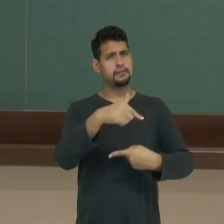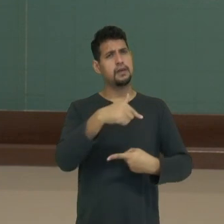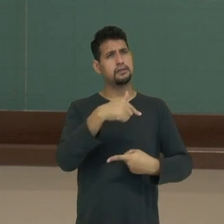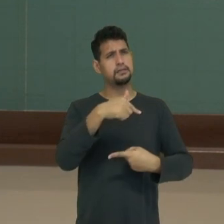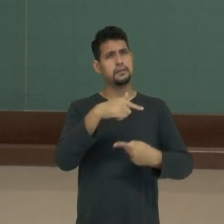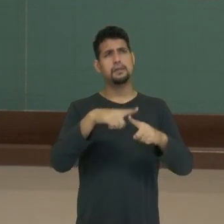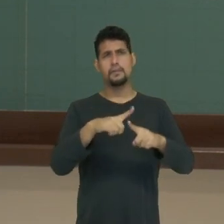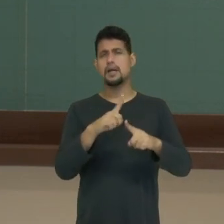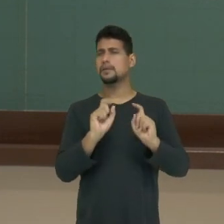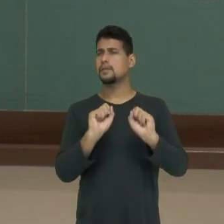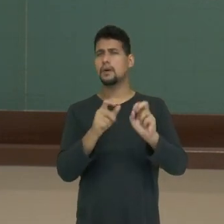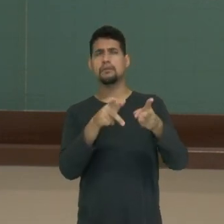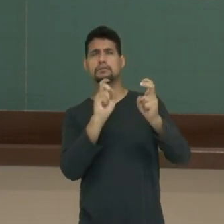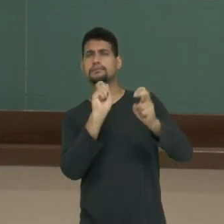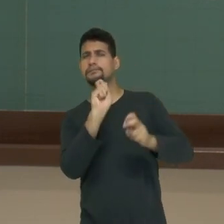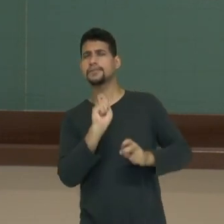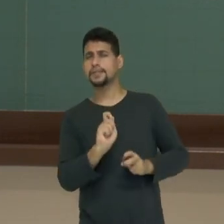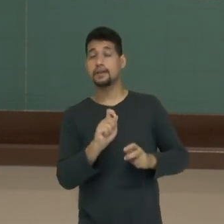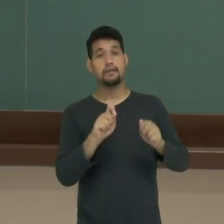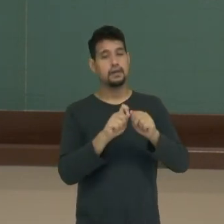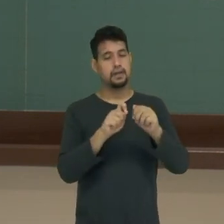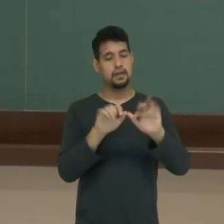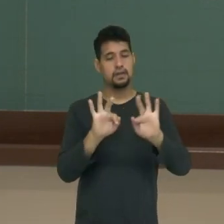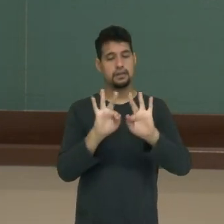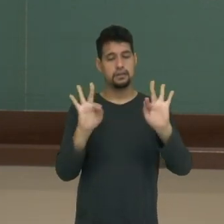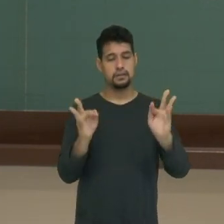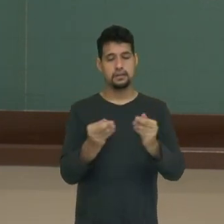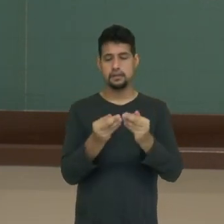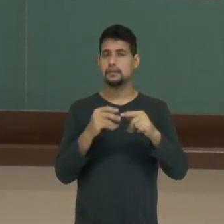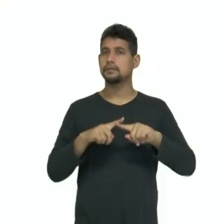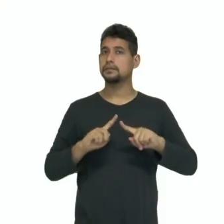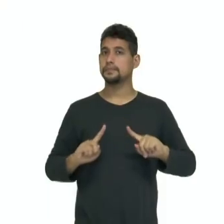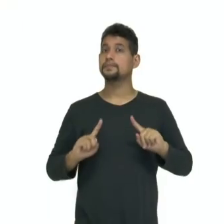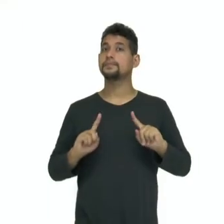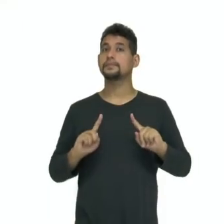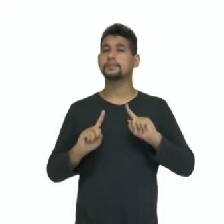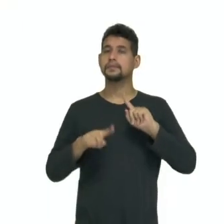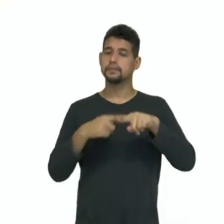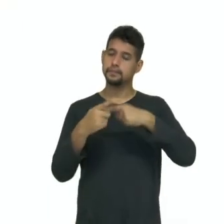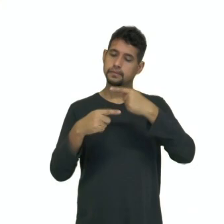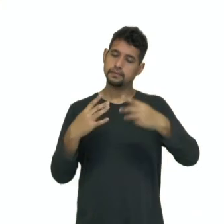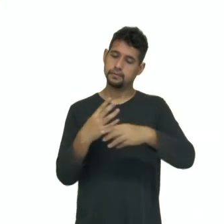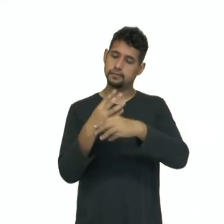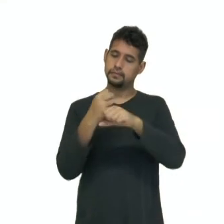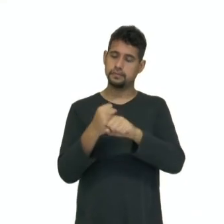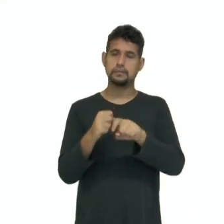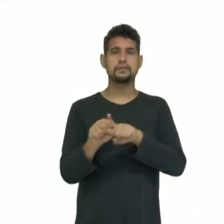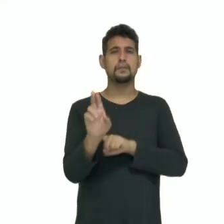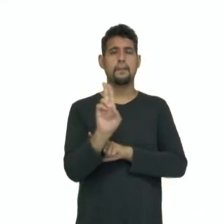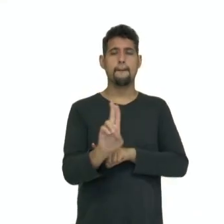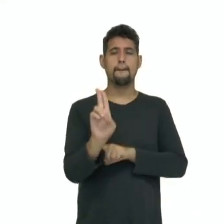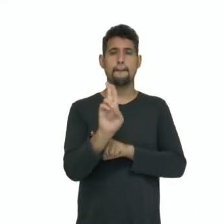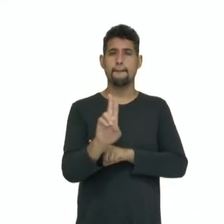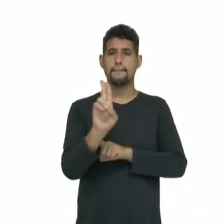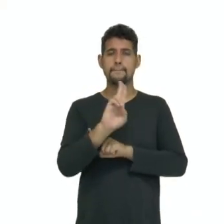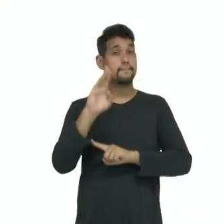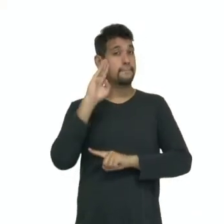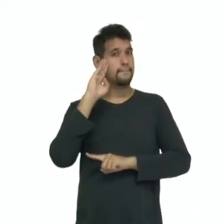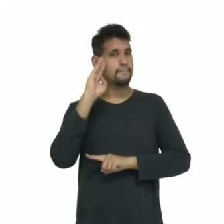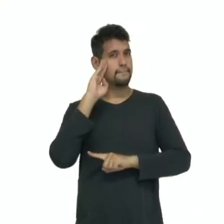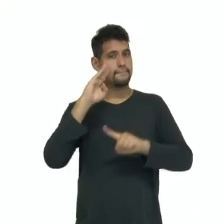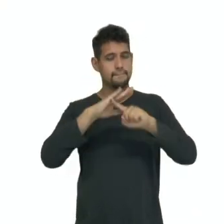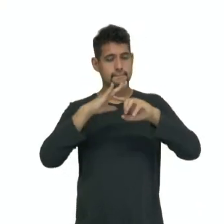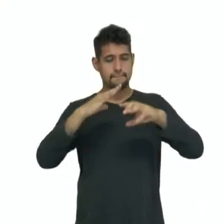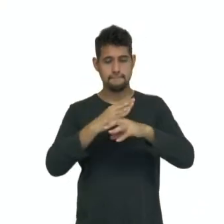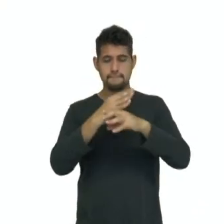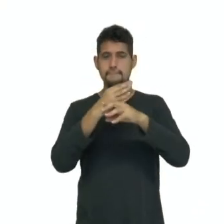Assim, há a possibilidade de eu fazer essa simplificação. Aí basta eu multiplicar, né? Usando aí o princípio